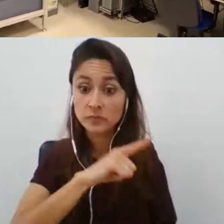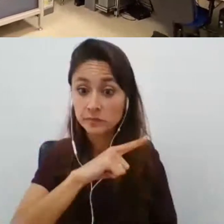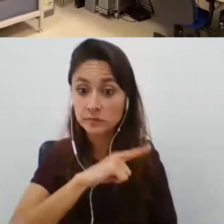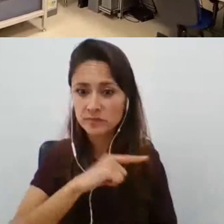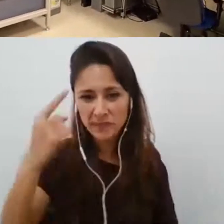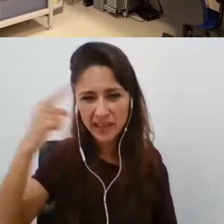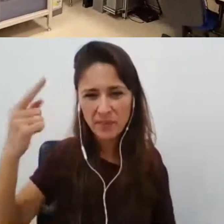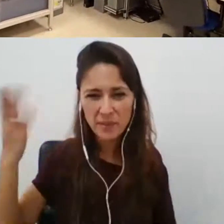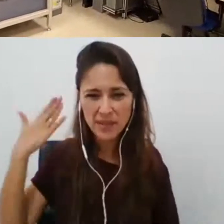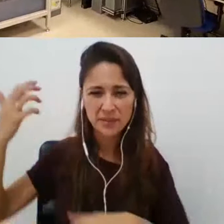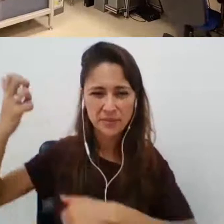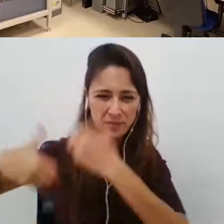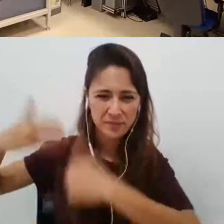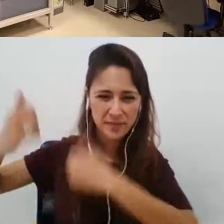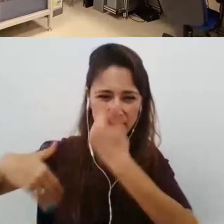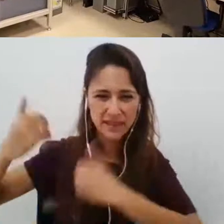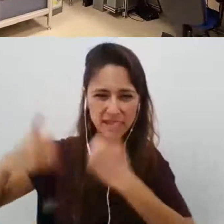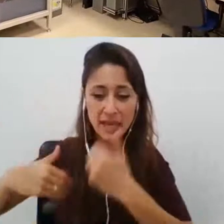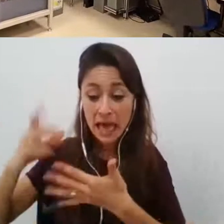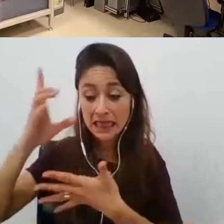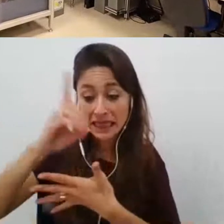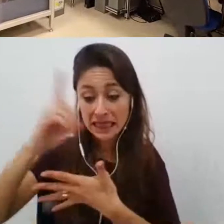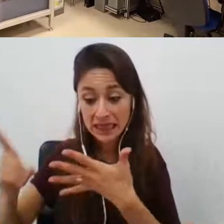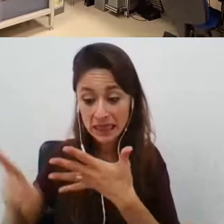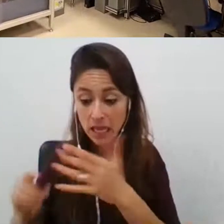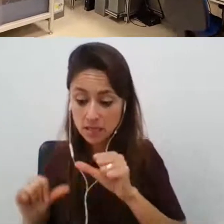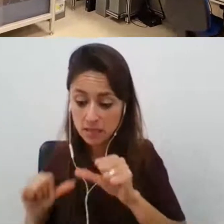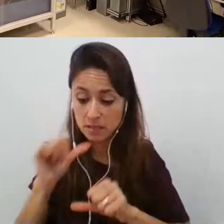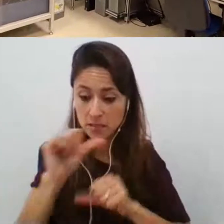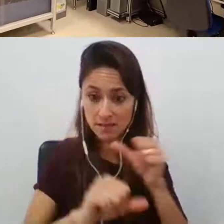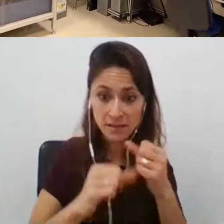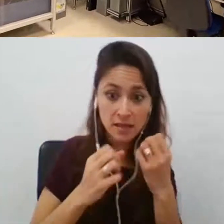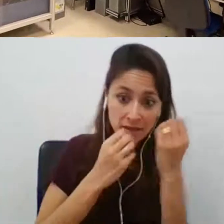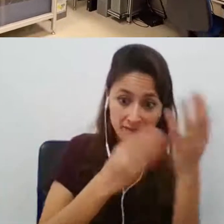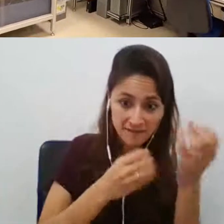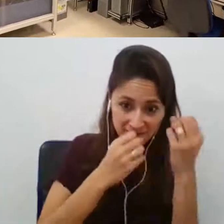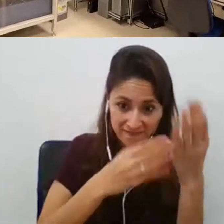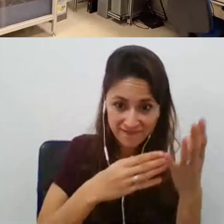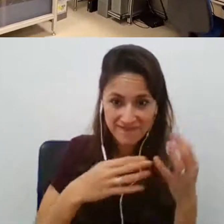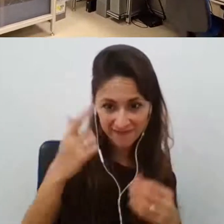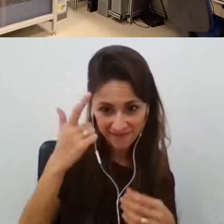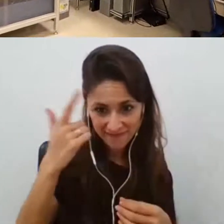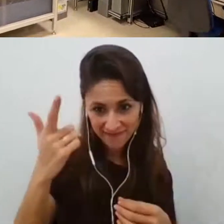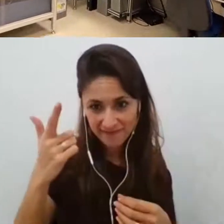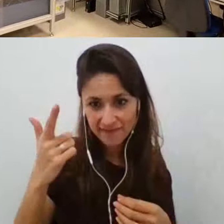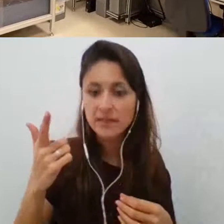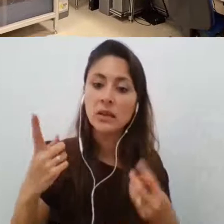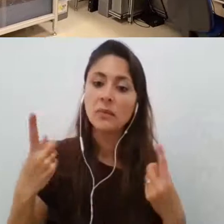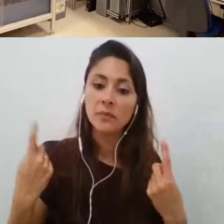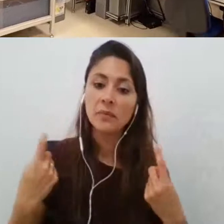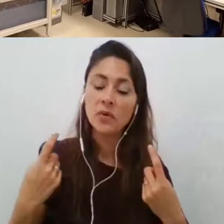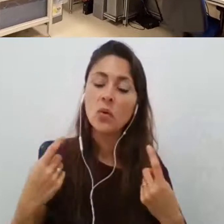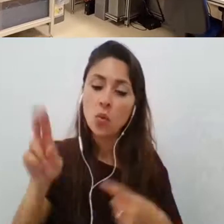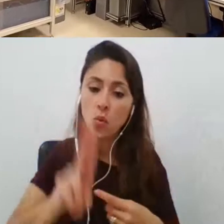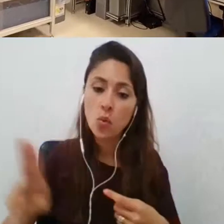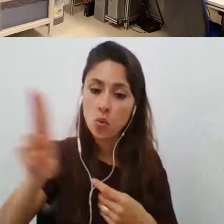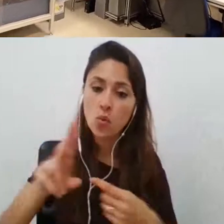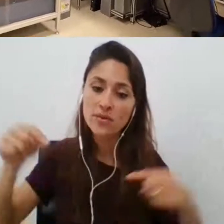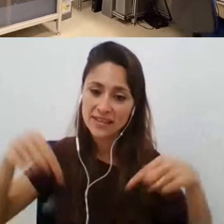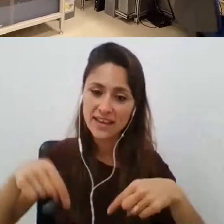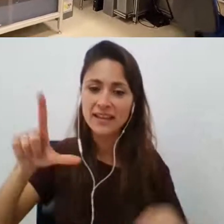isso que eu falei para vocês, para a gente captar esses dados e essas informações. Sistema de Big Data, sistema de IoT, de Low Code,